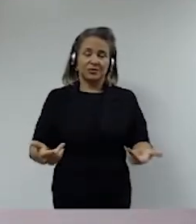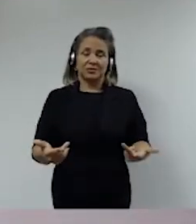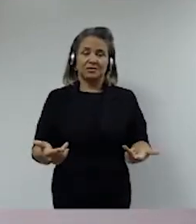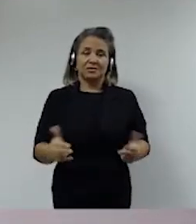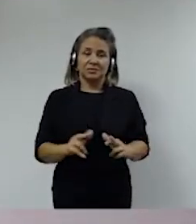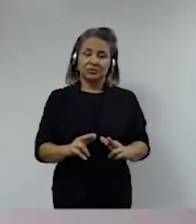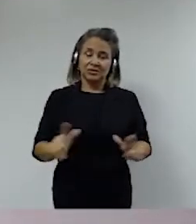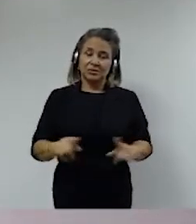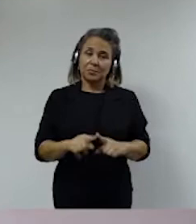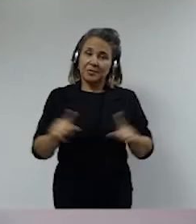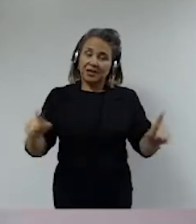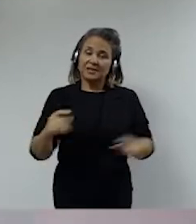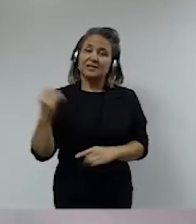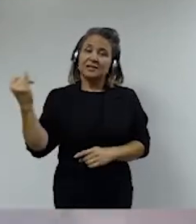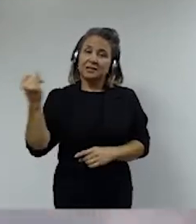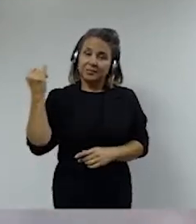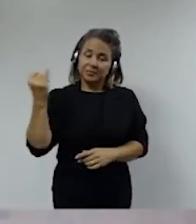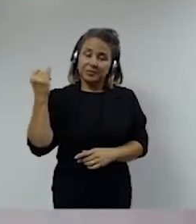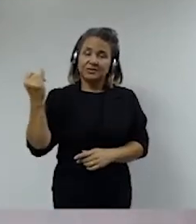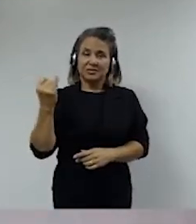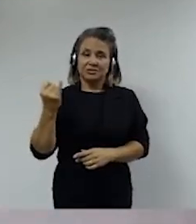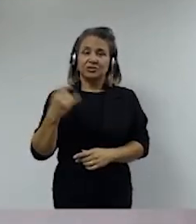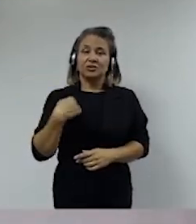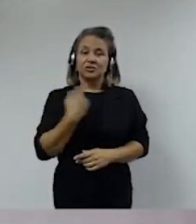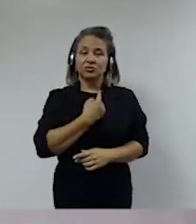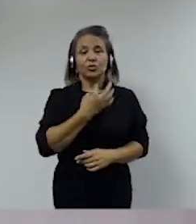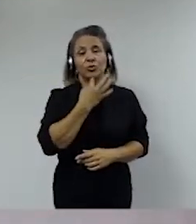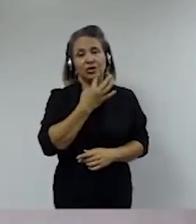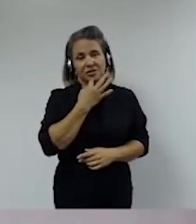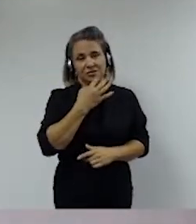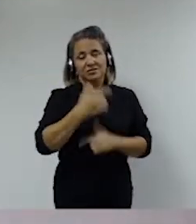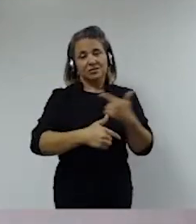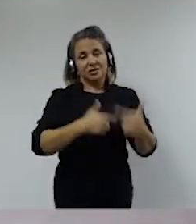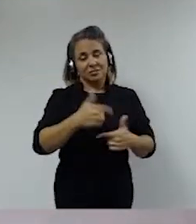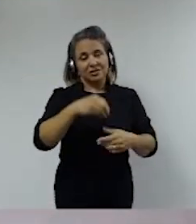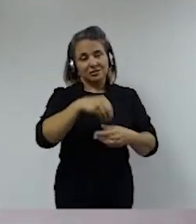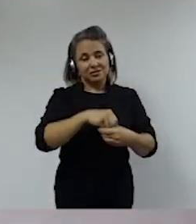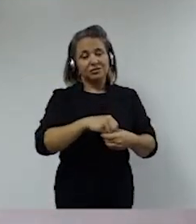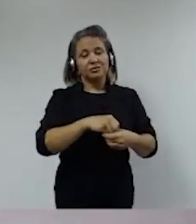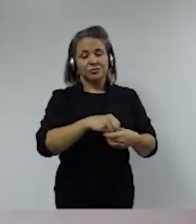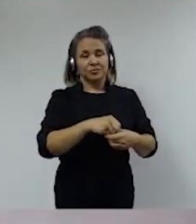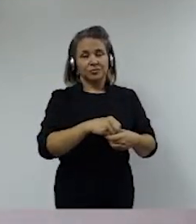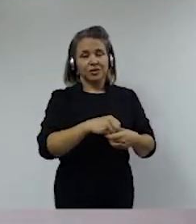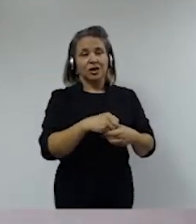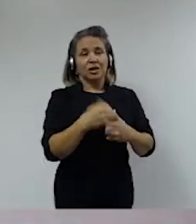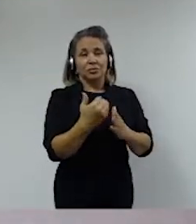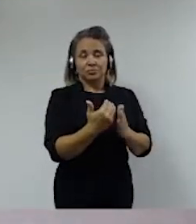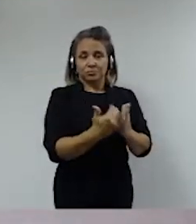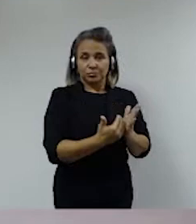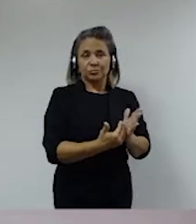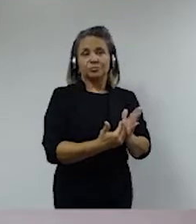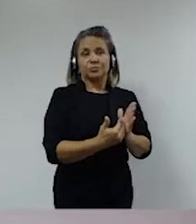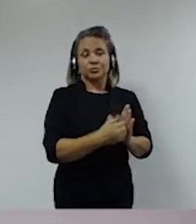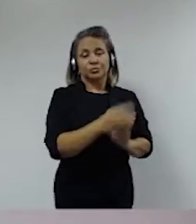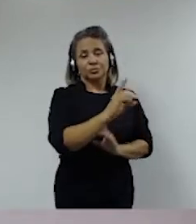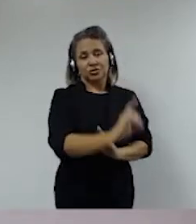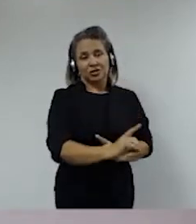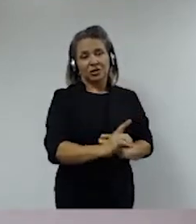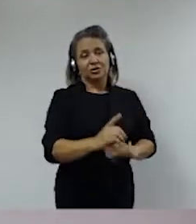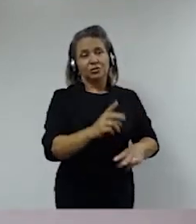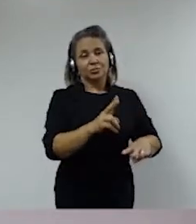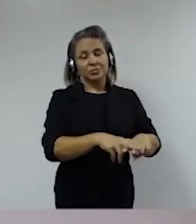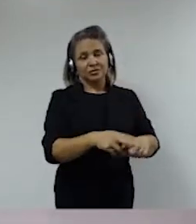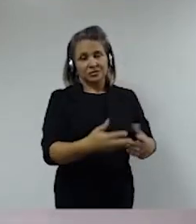mas é necessário que o processualista entenda esse papel instrumental do direito processual, né? Então, o processo penal, ele serve para